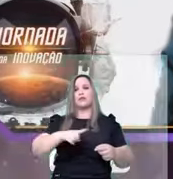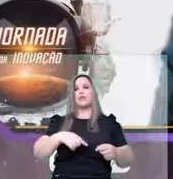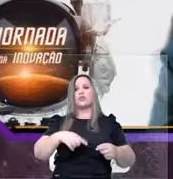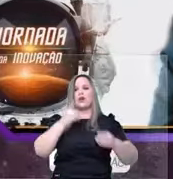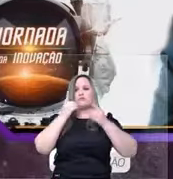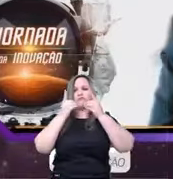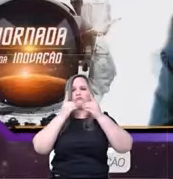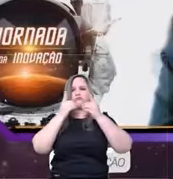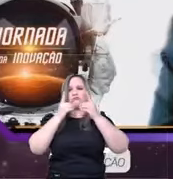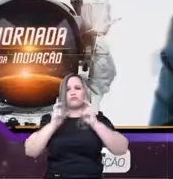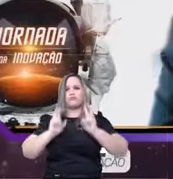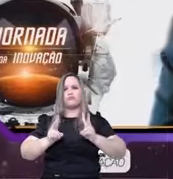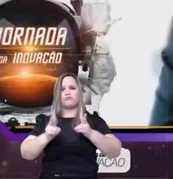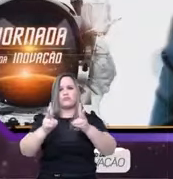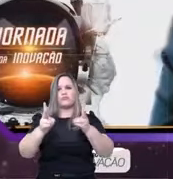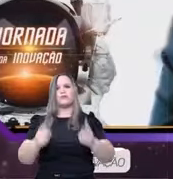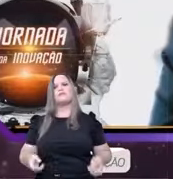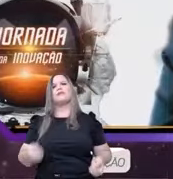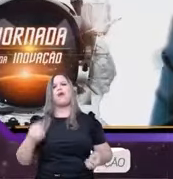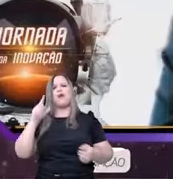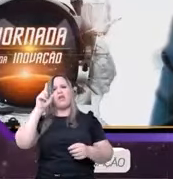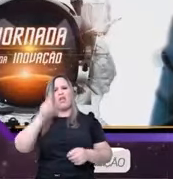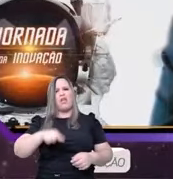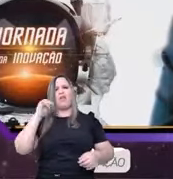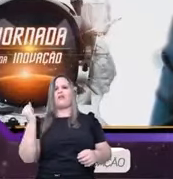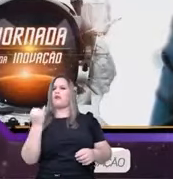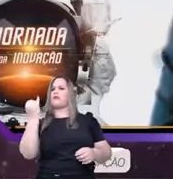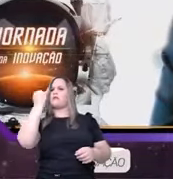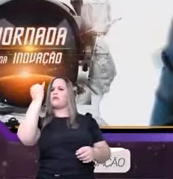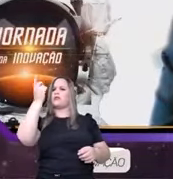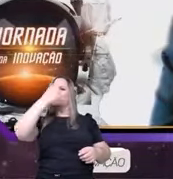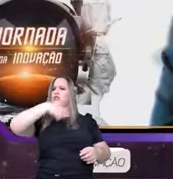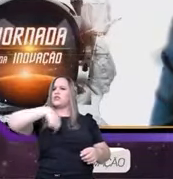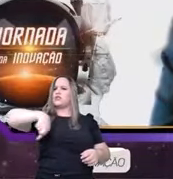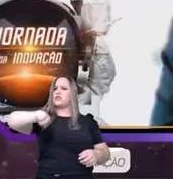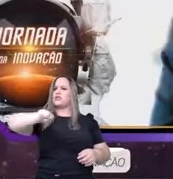discussão. Acho que é importante a gente recuperar também